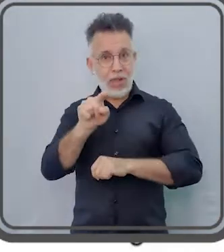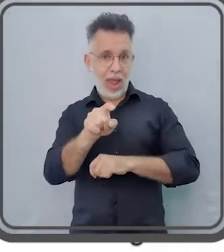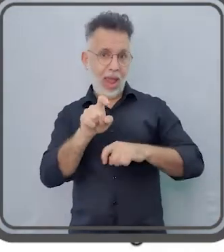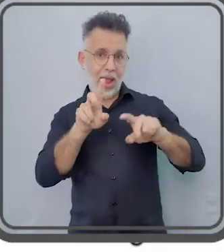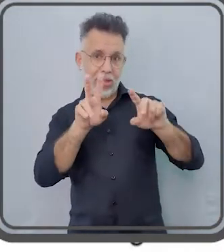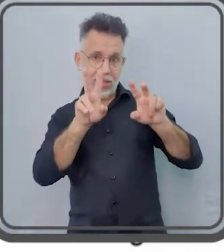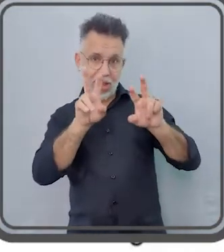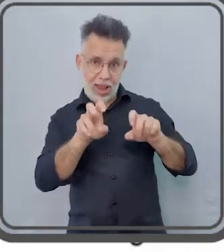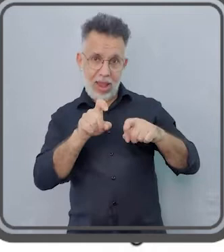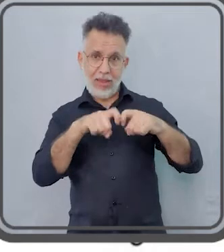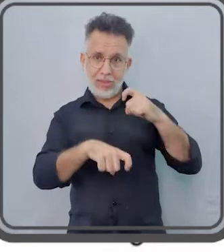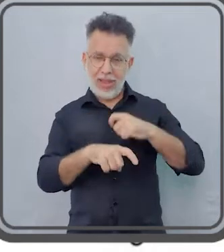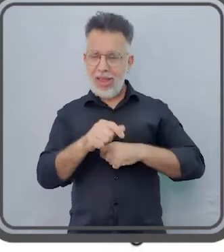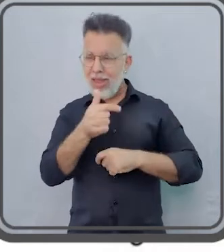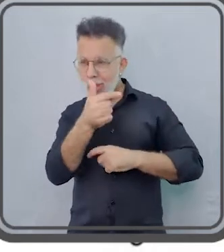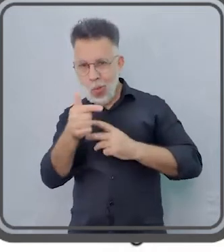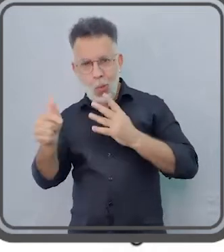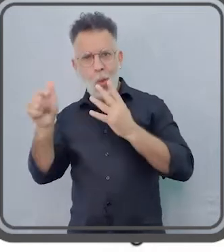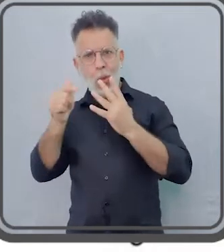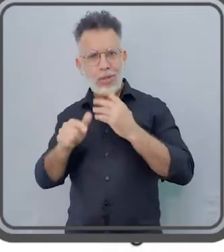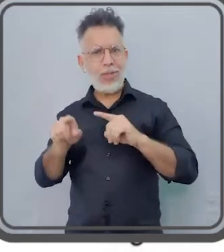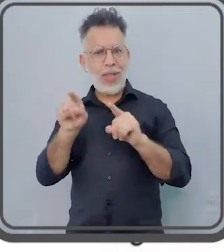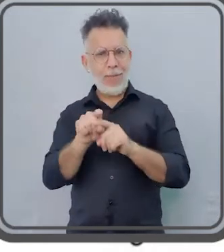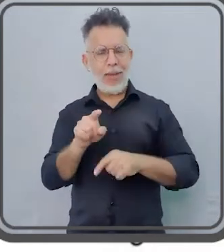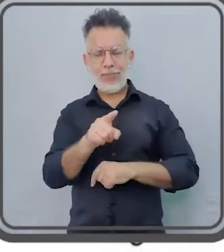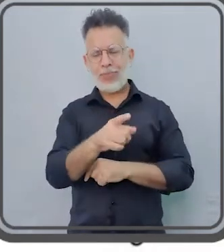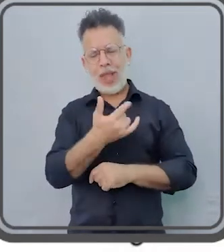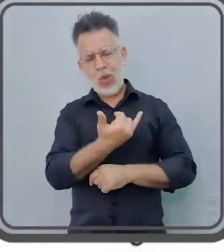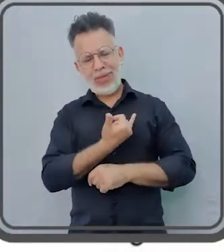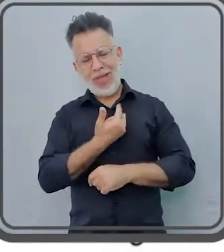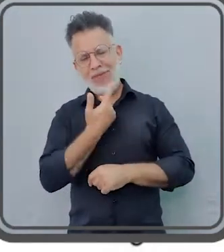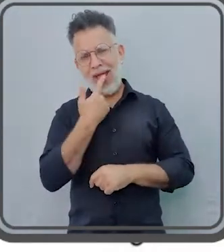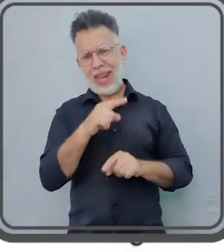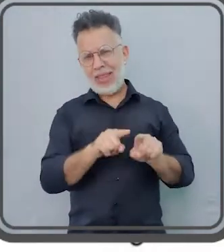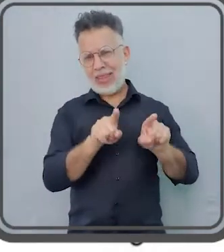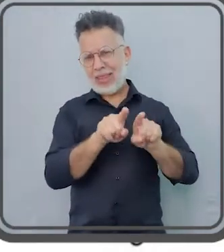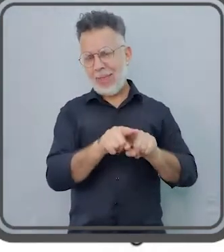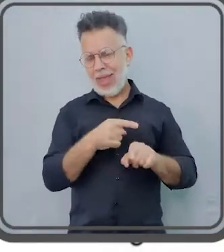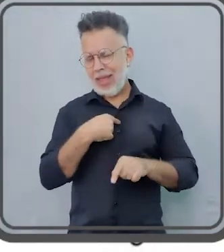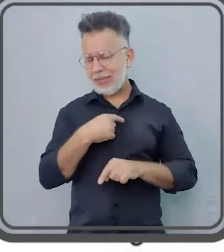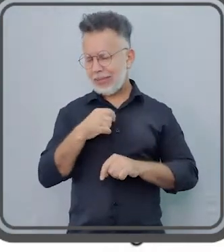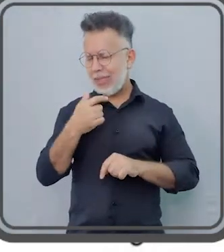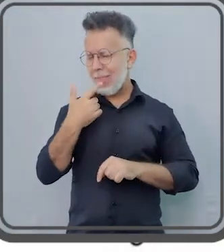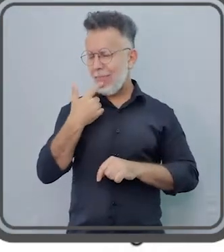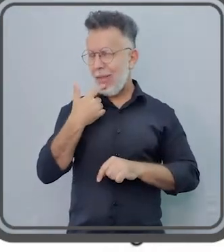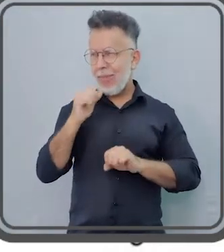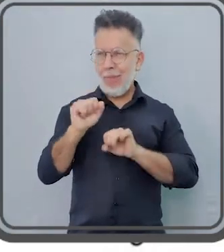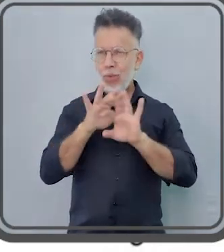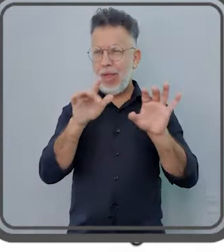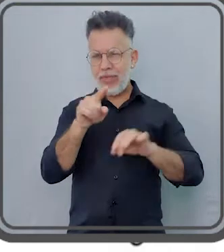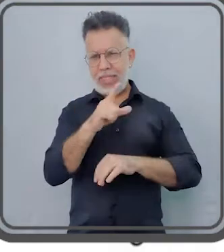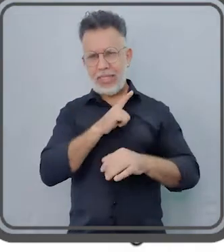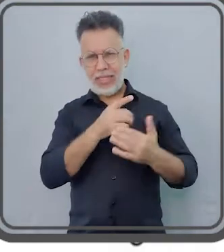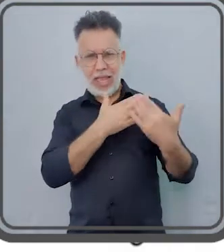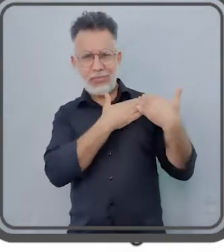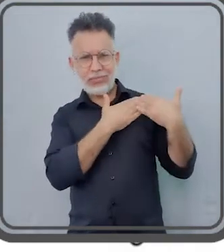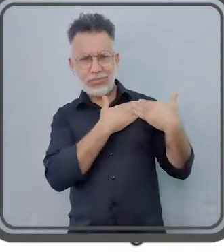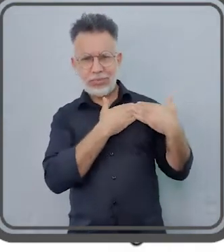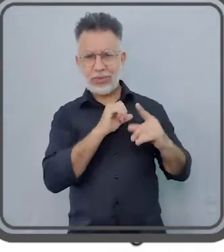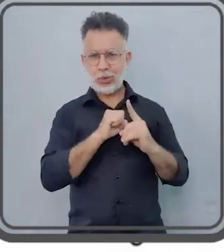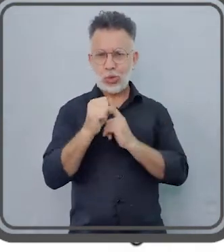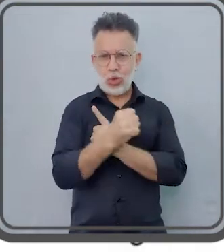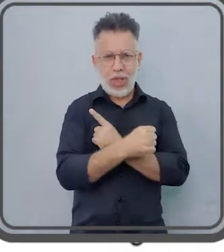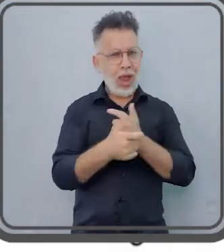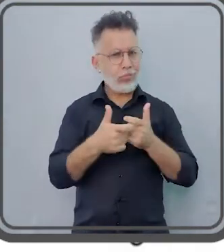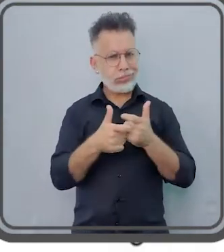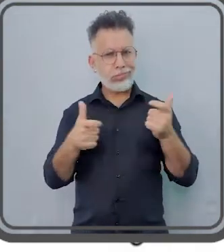outras. E, Marina, quando você fala assim, para mim vem muito claro que vocês têm um papel social gigantesco, né? A